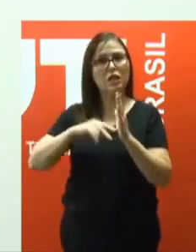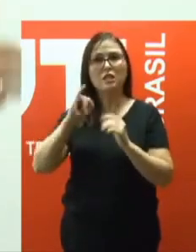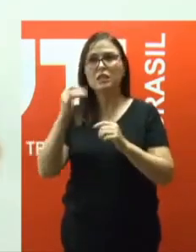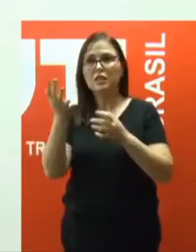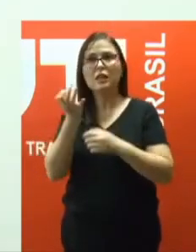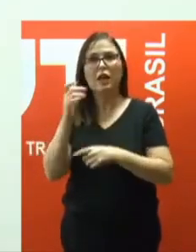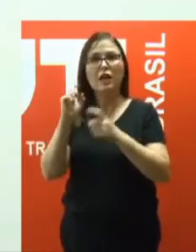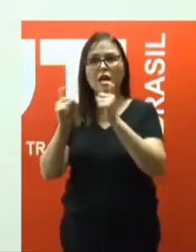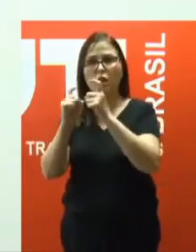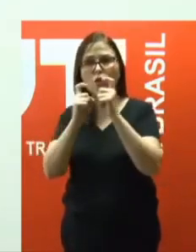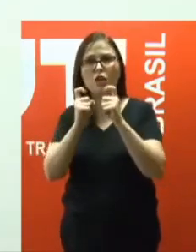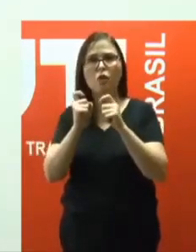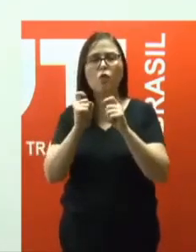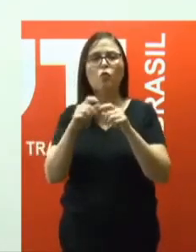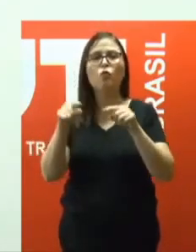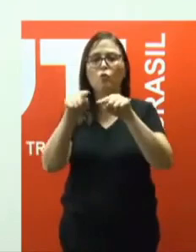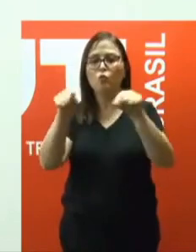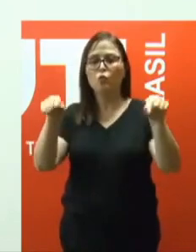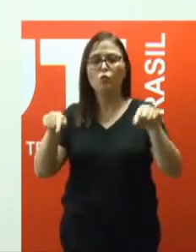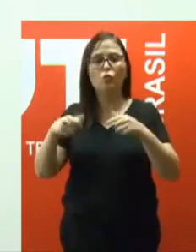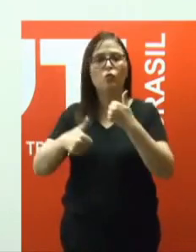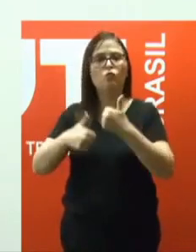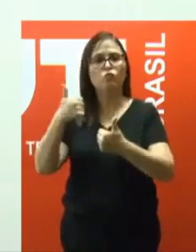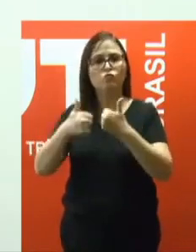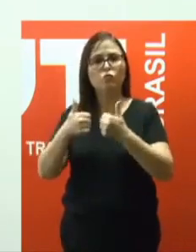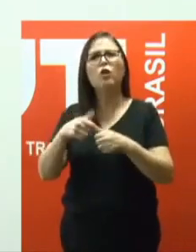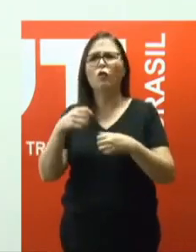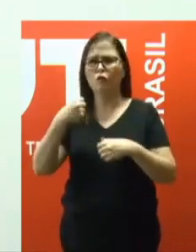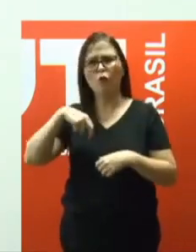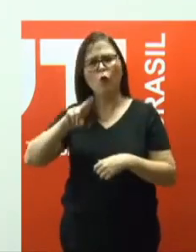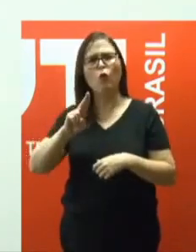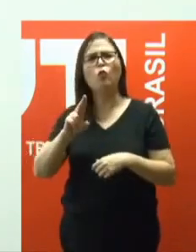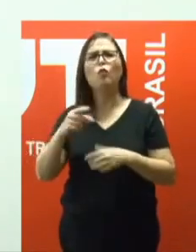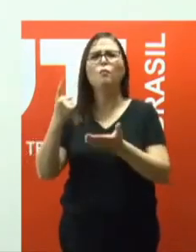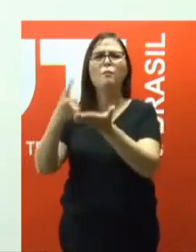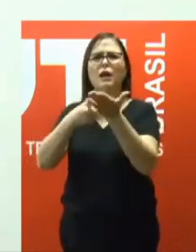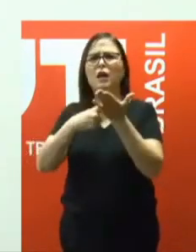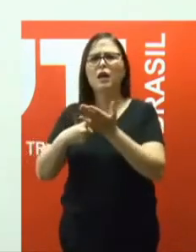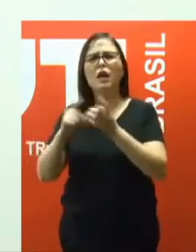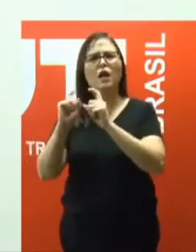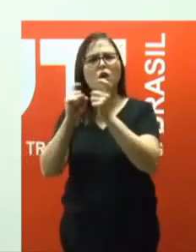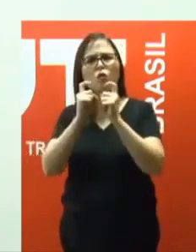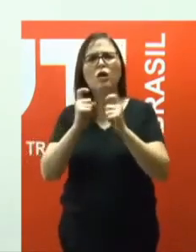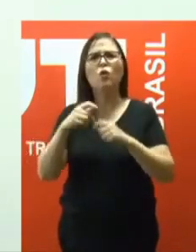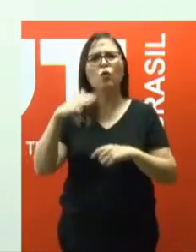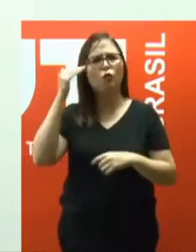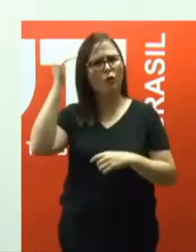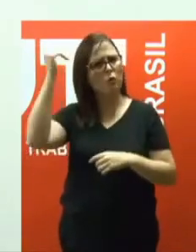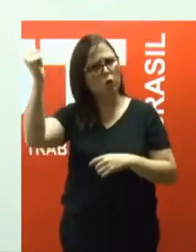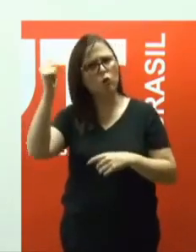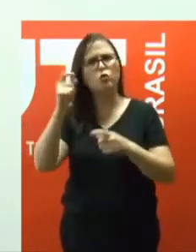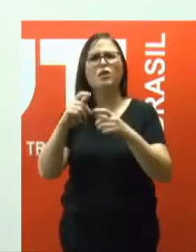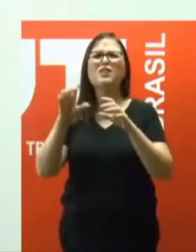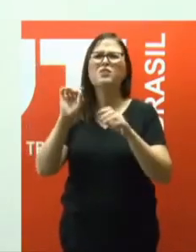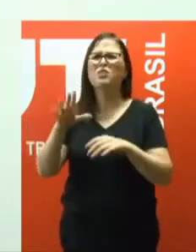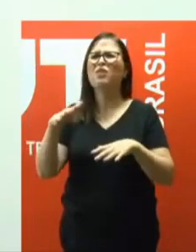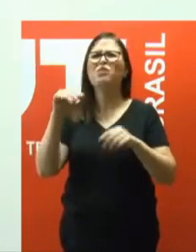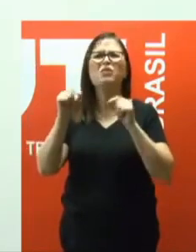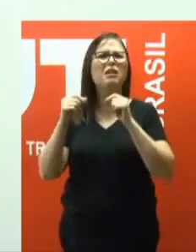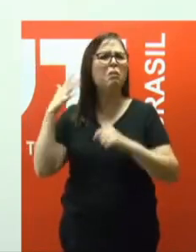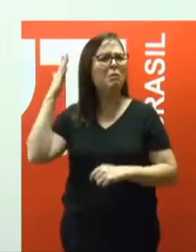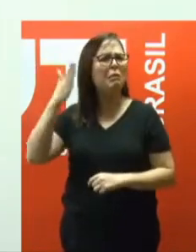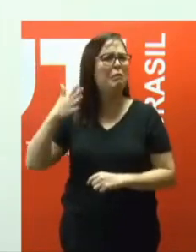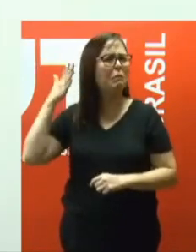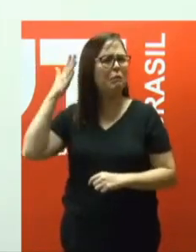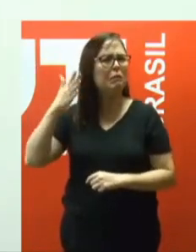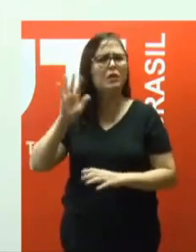reunião no Estado, a gente marca reunião com os sindicalistas, a gente marca reunião com os artistas, para não ficar só comício, para ficar o